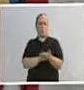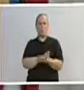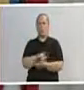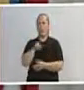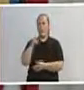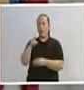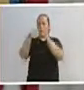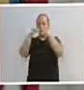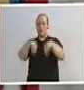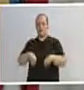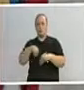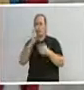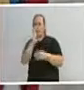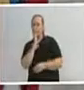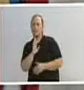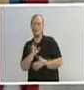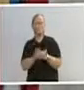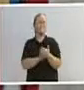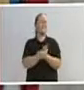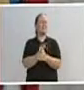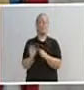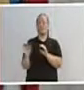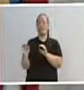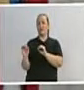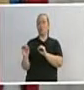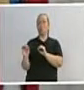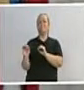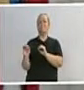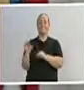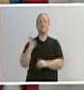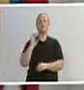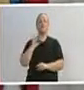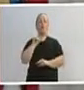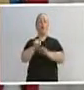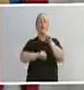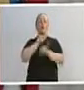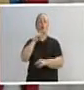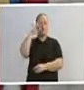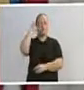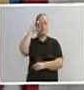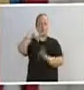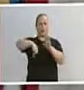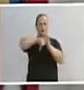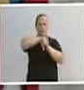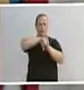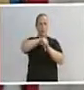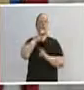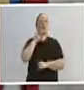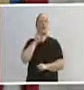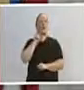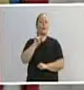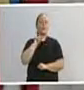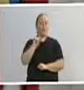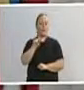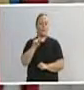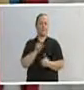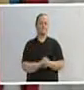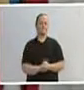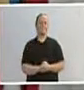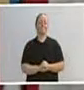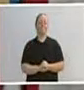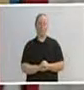Brasil. Na verdade, o único crime da presidenta Dilma Rousseff, e que vem pagando preço por isto, é o crime de ter